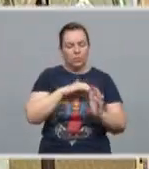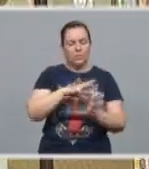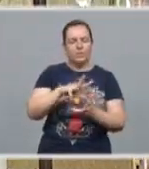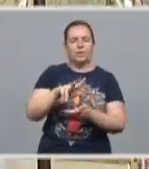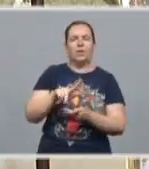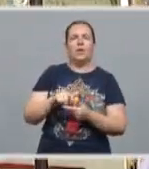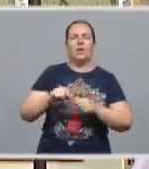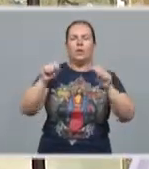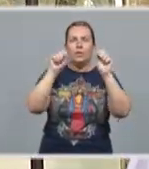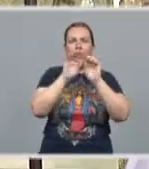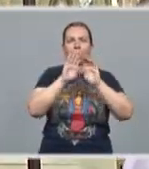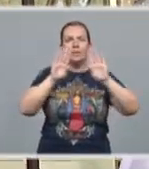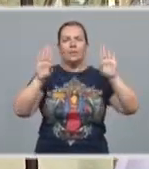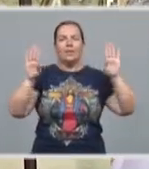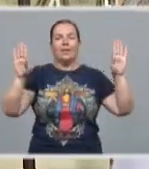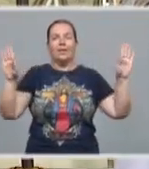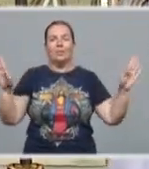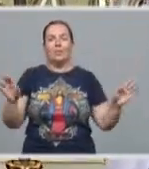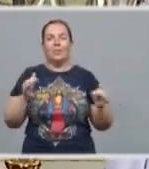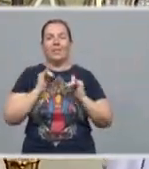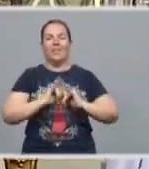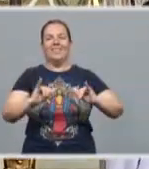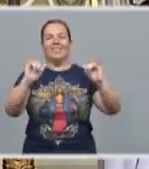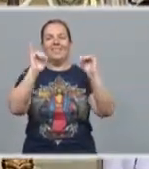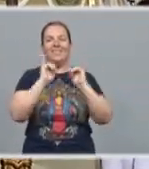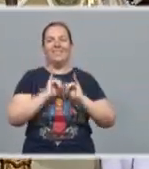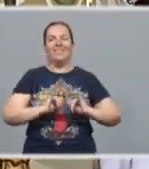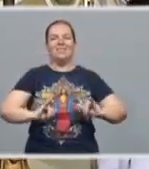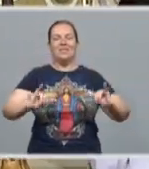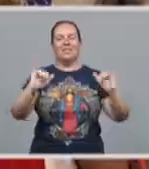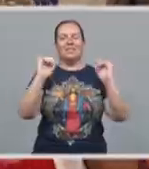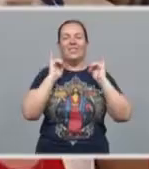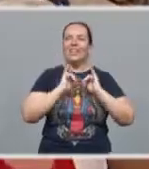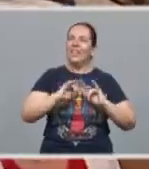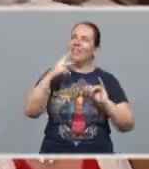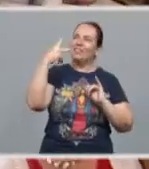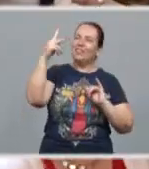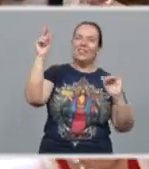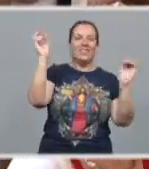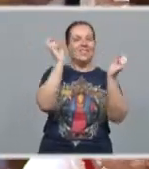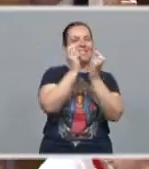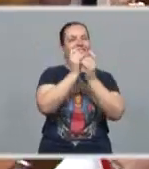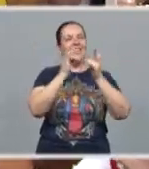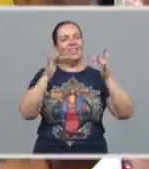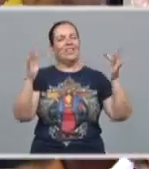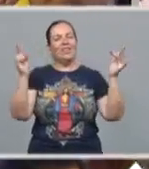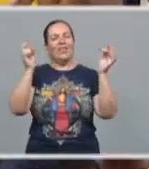Santo, Senhor, Deus do universo, o céu e a terra proclama a tua